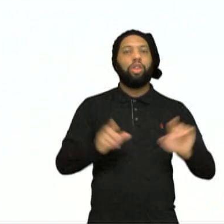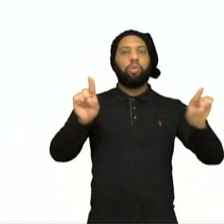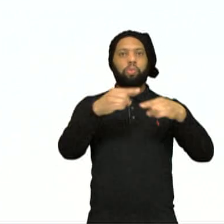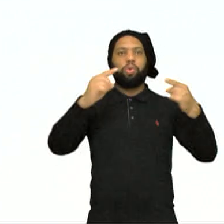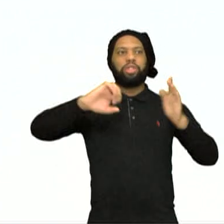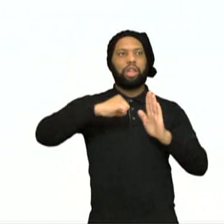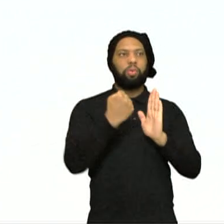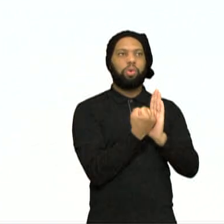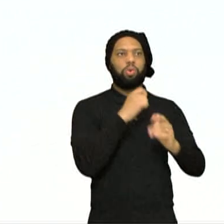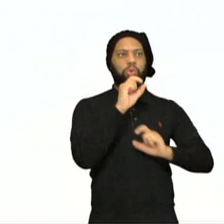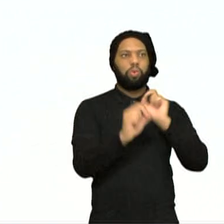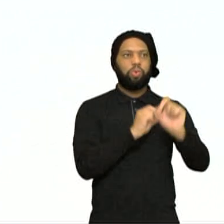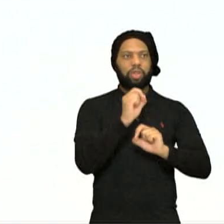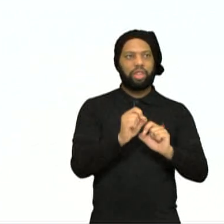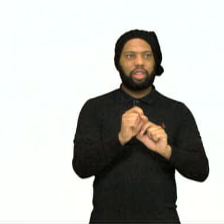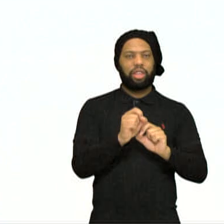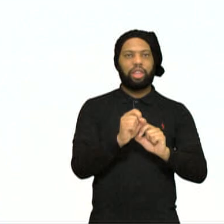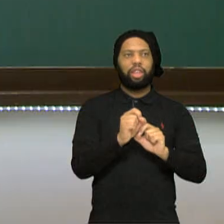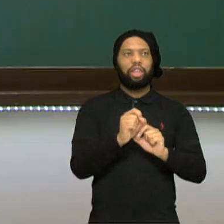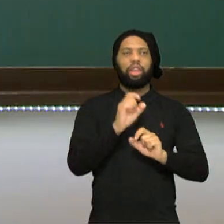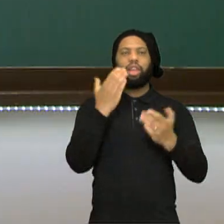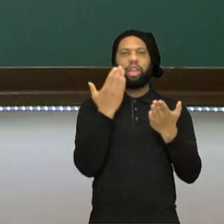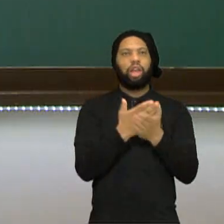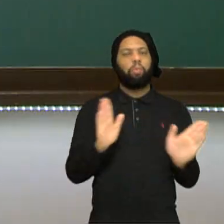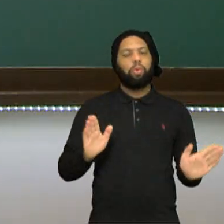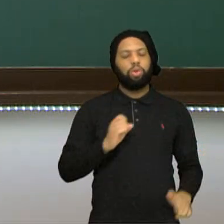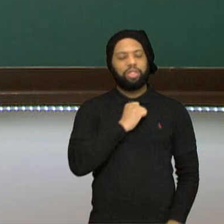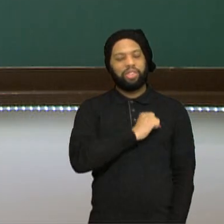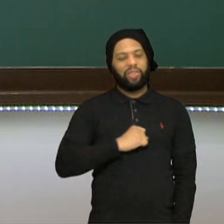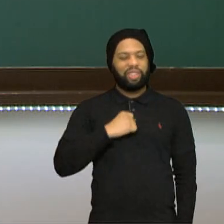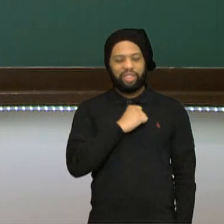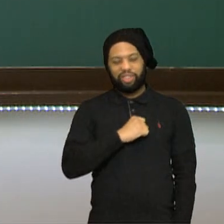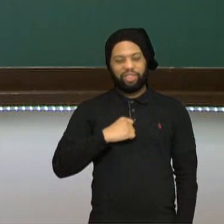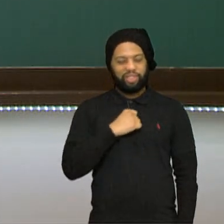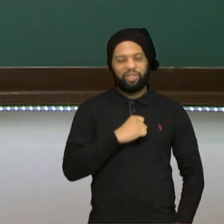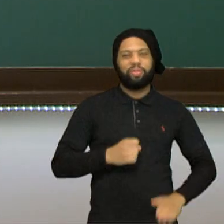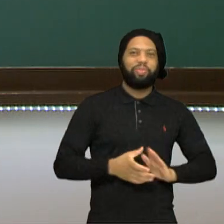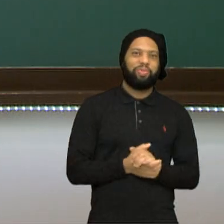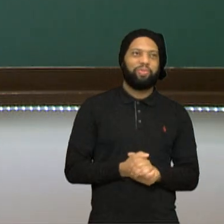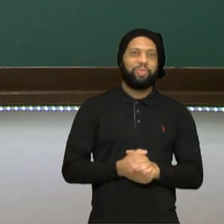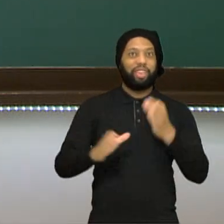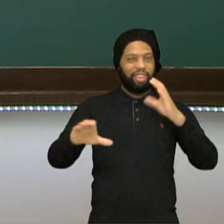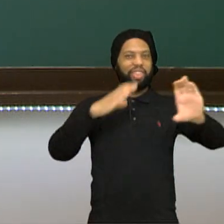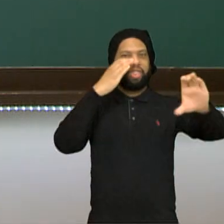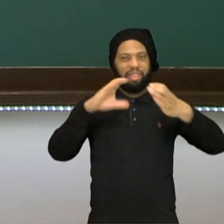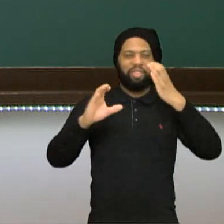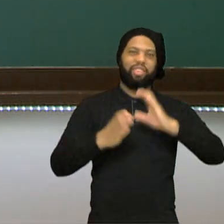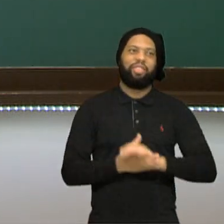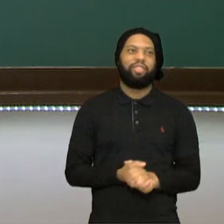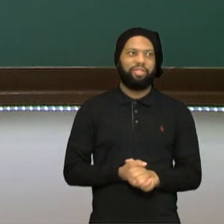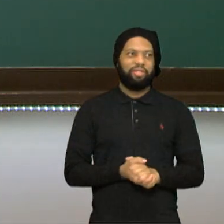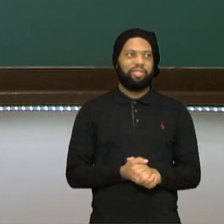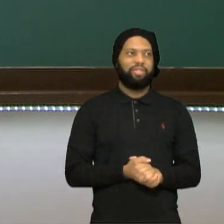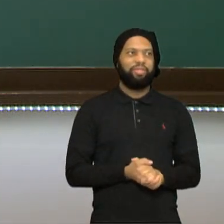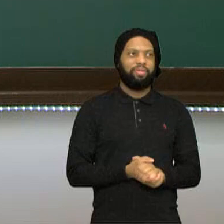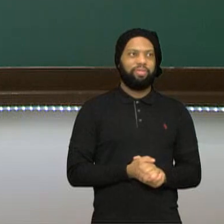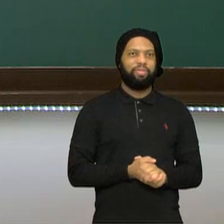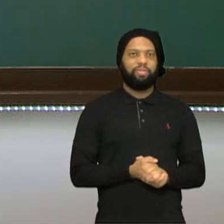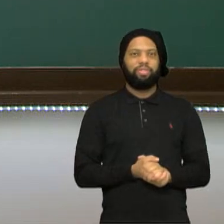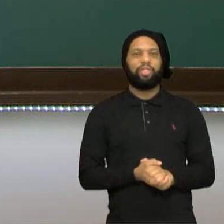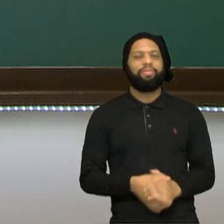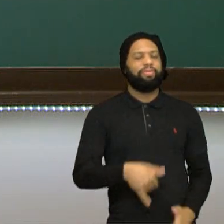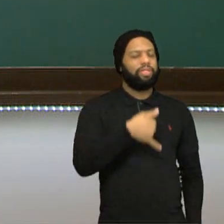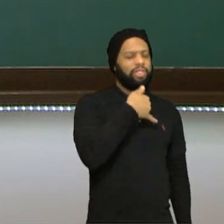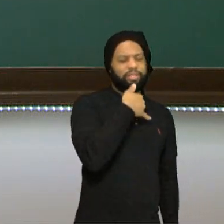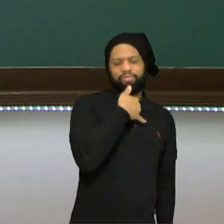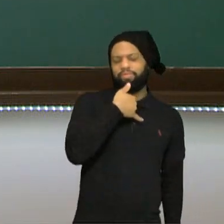início do Bossa Nova foi Chega de Saudades. Então, vamos lá, gente. Vai lá. Então, vai